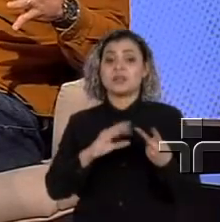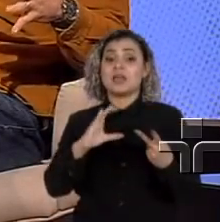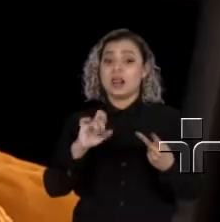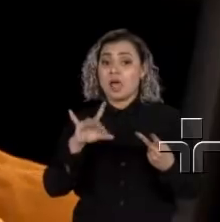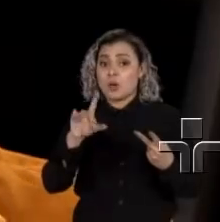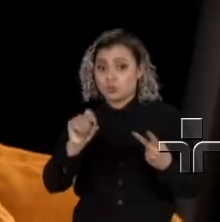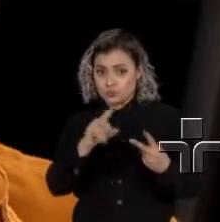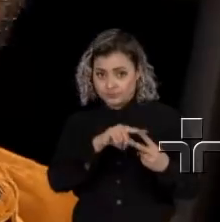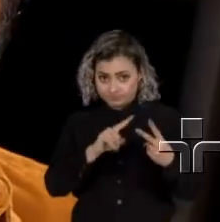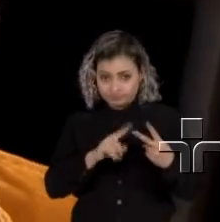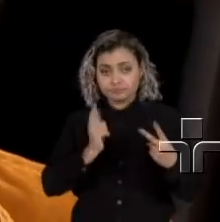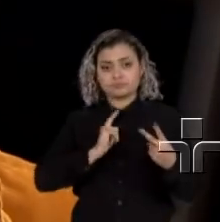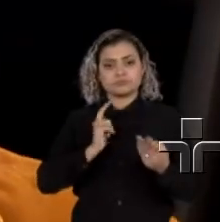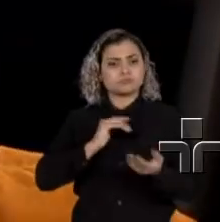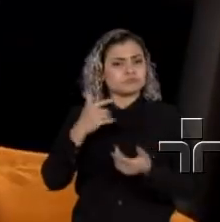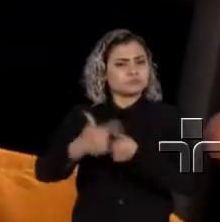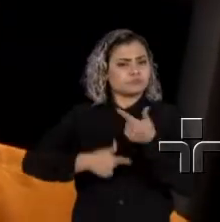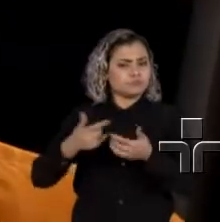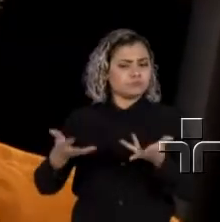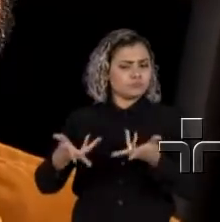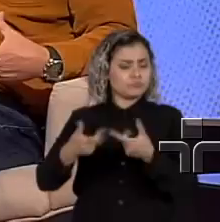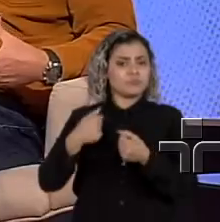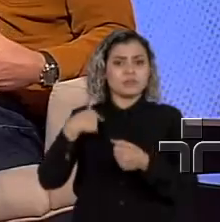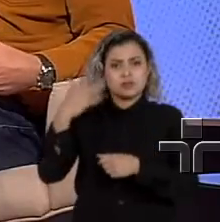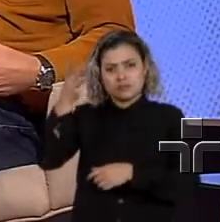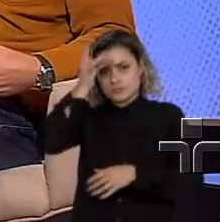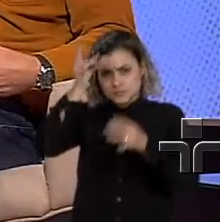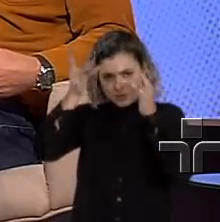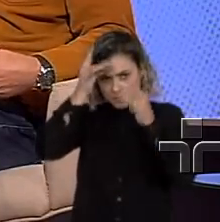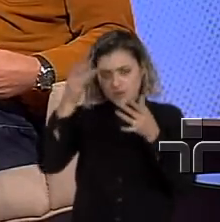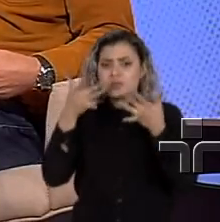deles, né? Tem assistentes, eles sabiam uma peça muito...